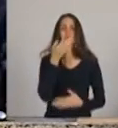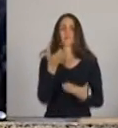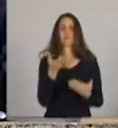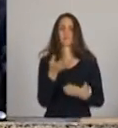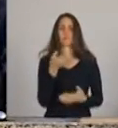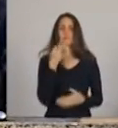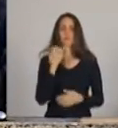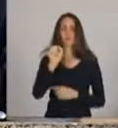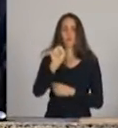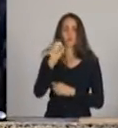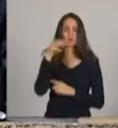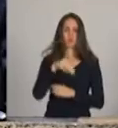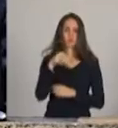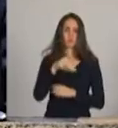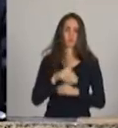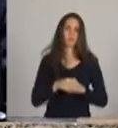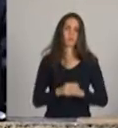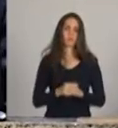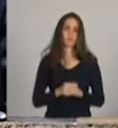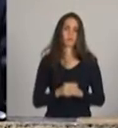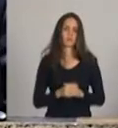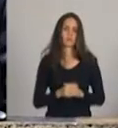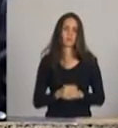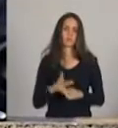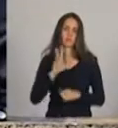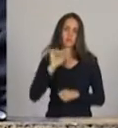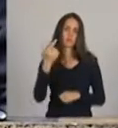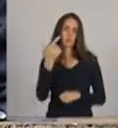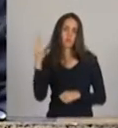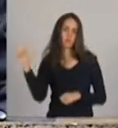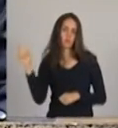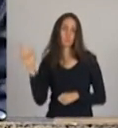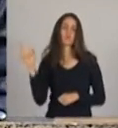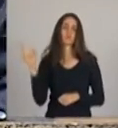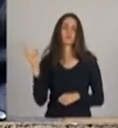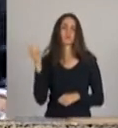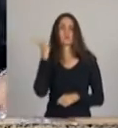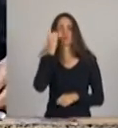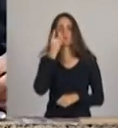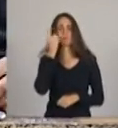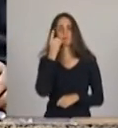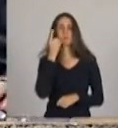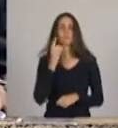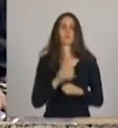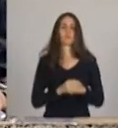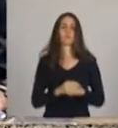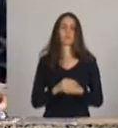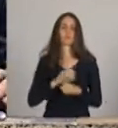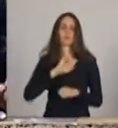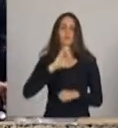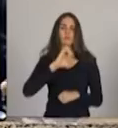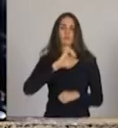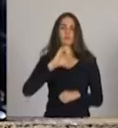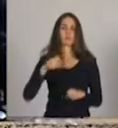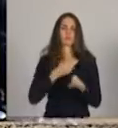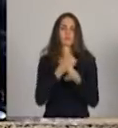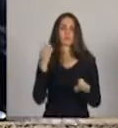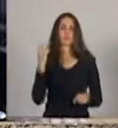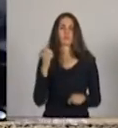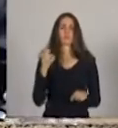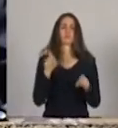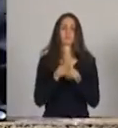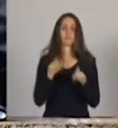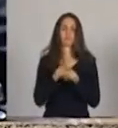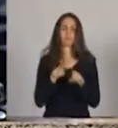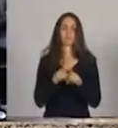falou 8 minutos. Com isso, vai dar direito aos outros deputados, especialmente o deputado Zé Emeraldo, de falar 8 minutos.